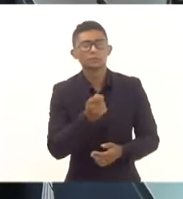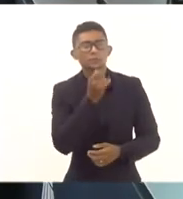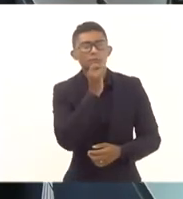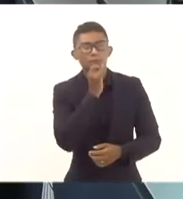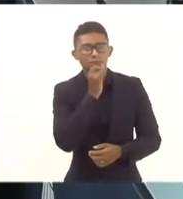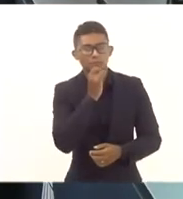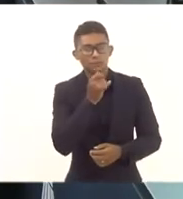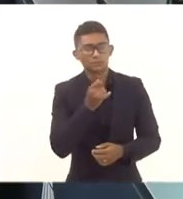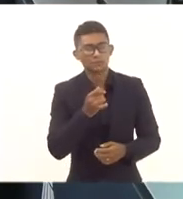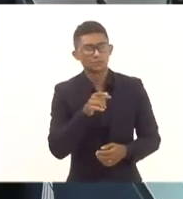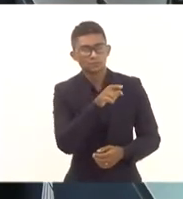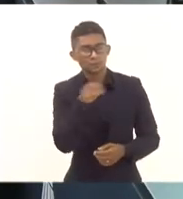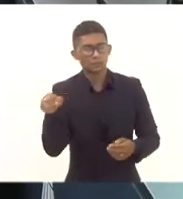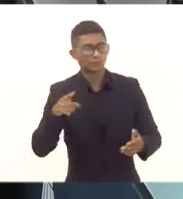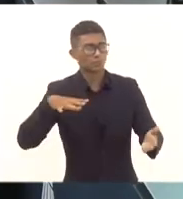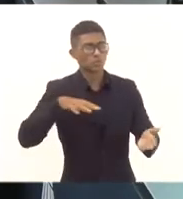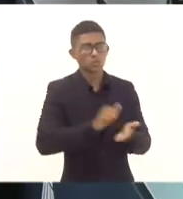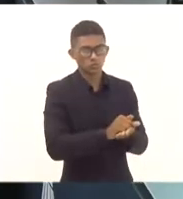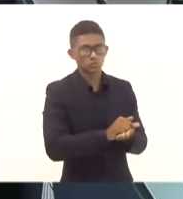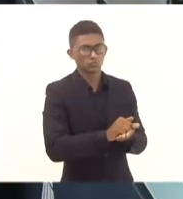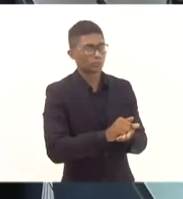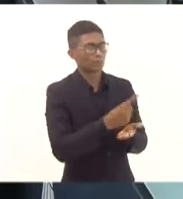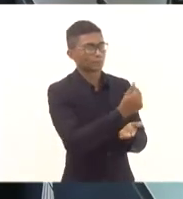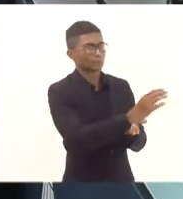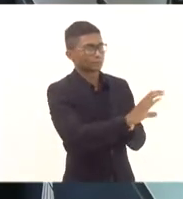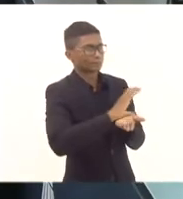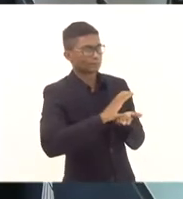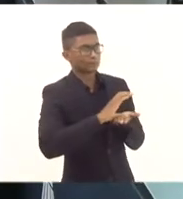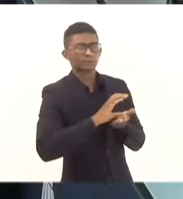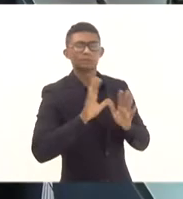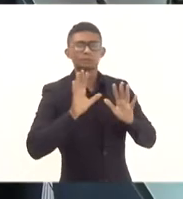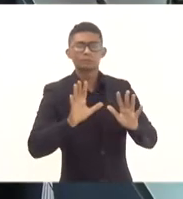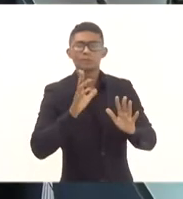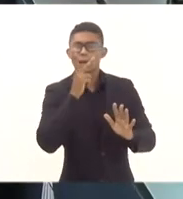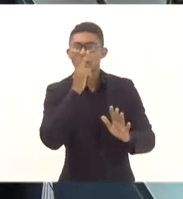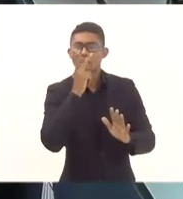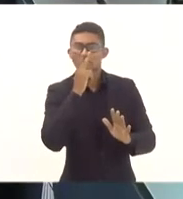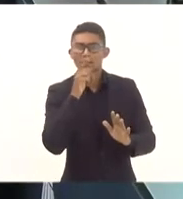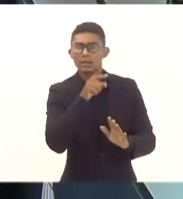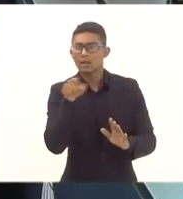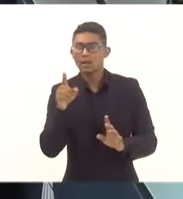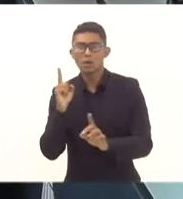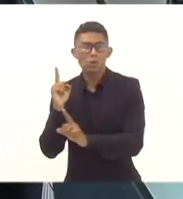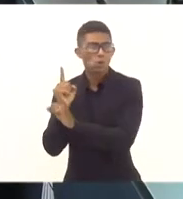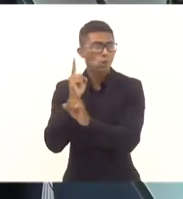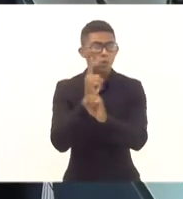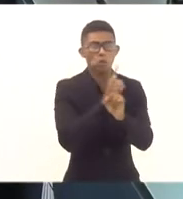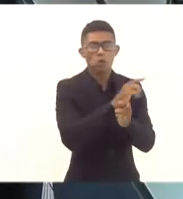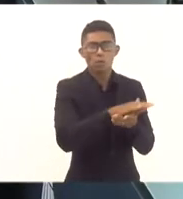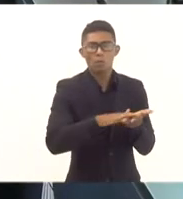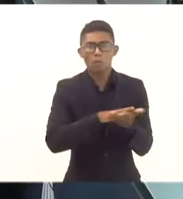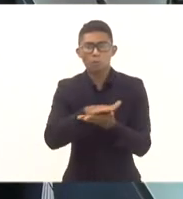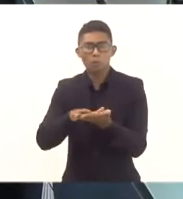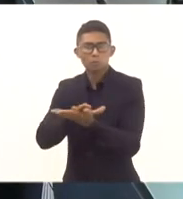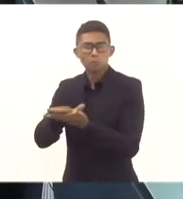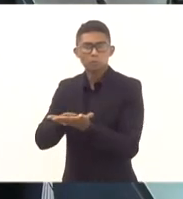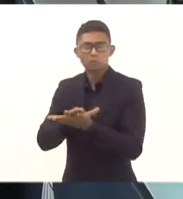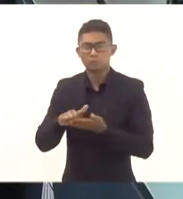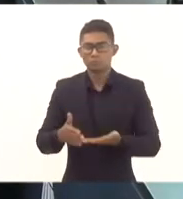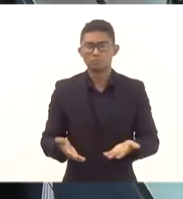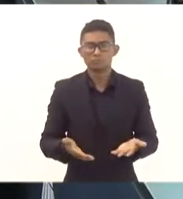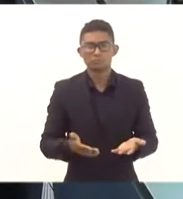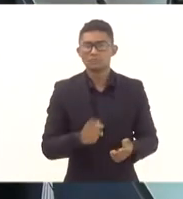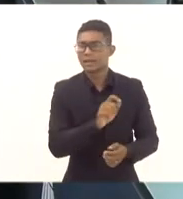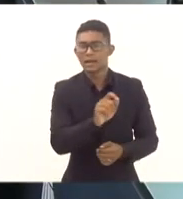para ser é mas que não foram encontrados ou que não chegaram a ser de fato